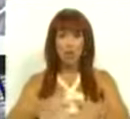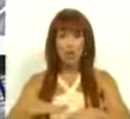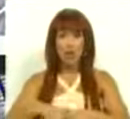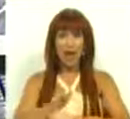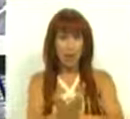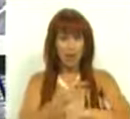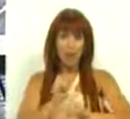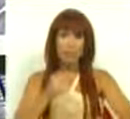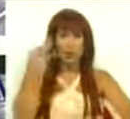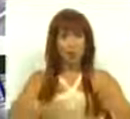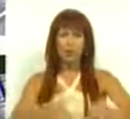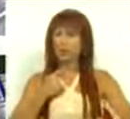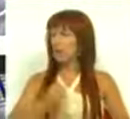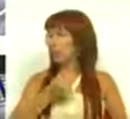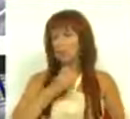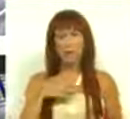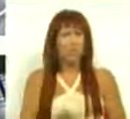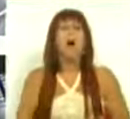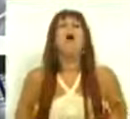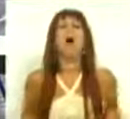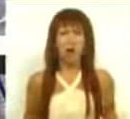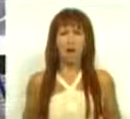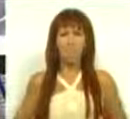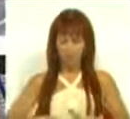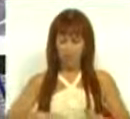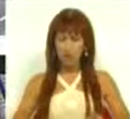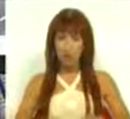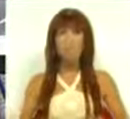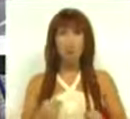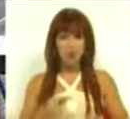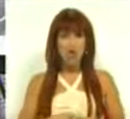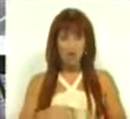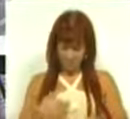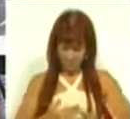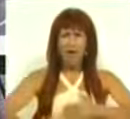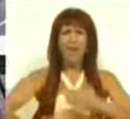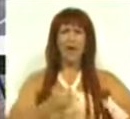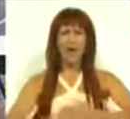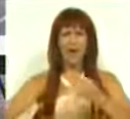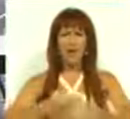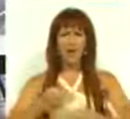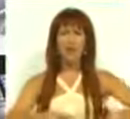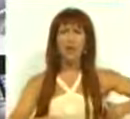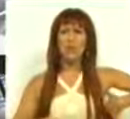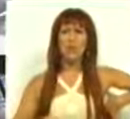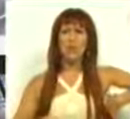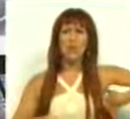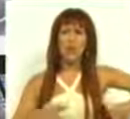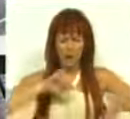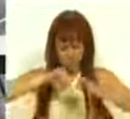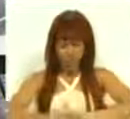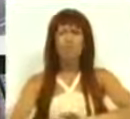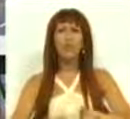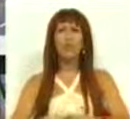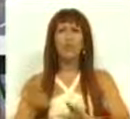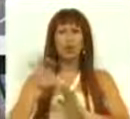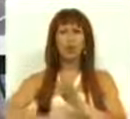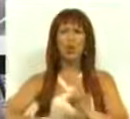da justiça, são absolutamente determinantes. As reformas que vamos empreender na justiça vão aprofundar